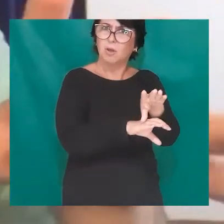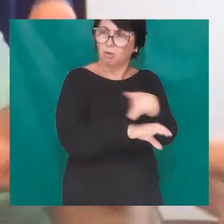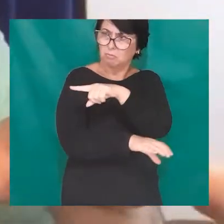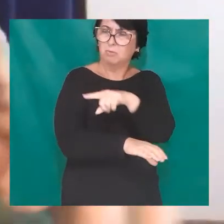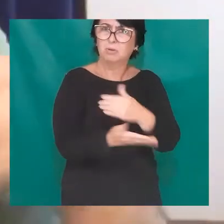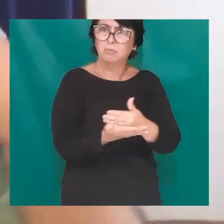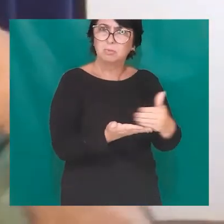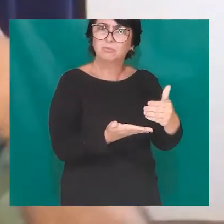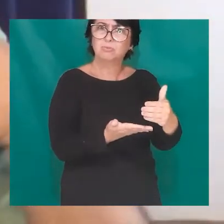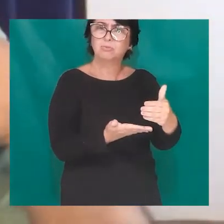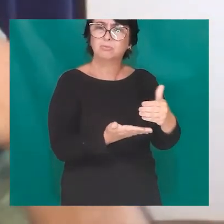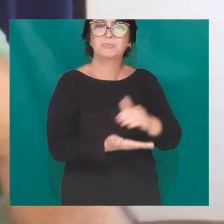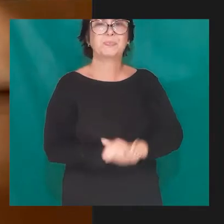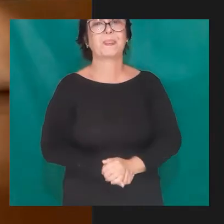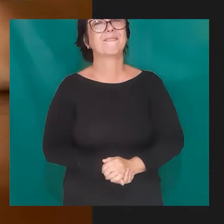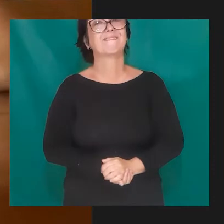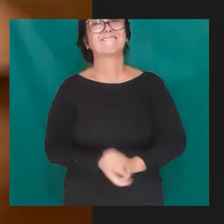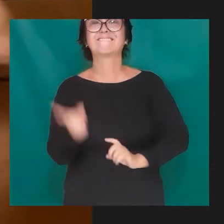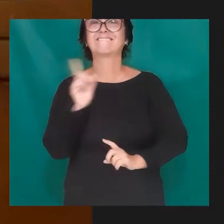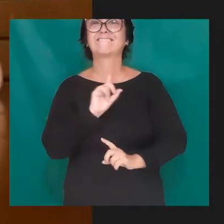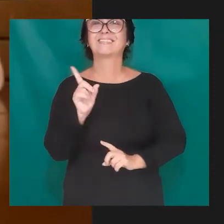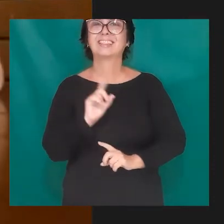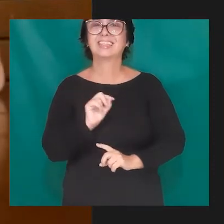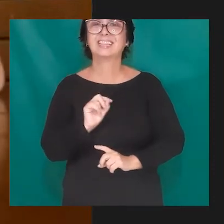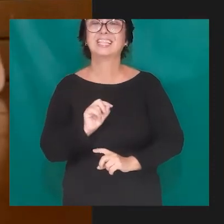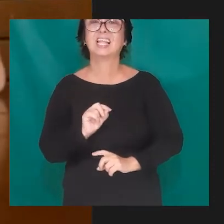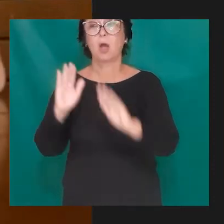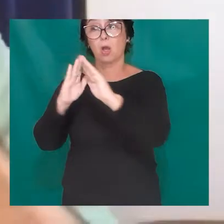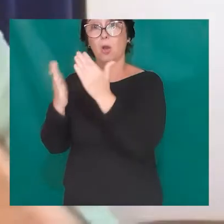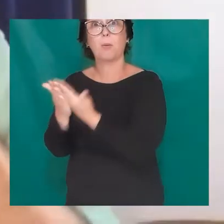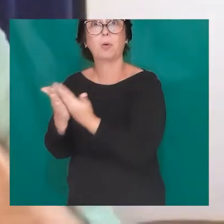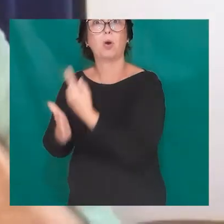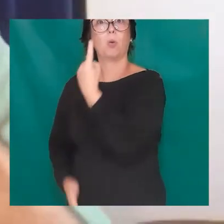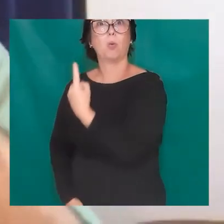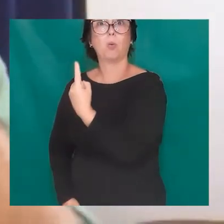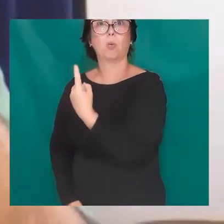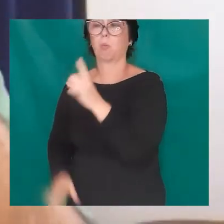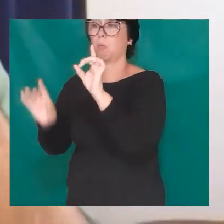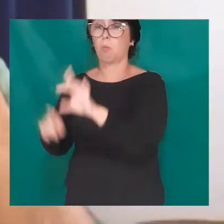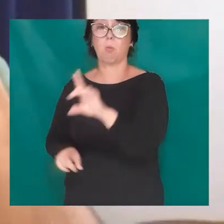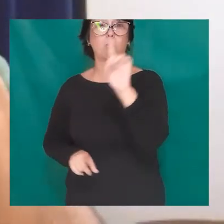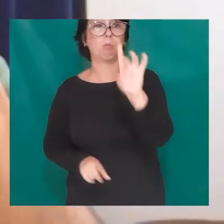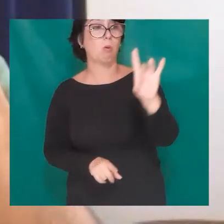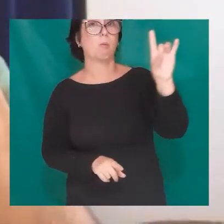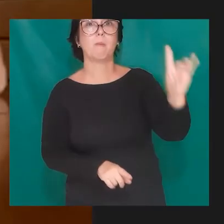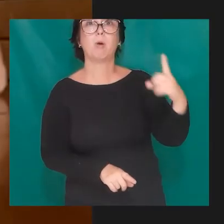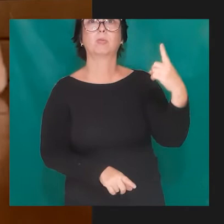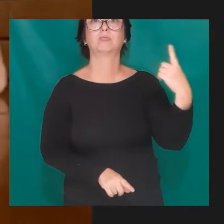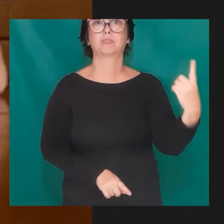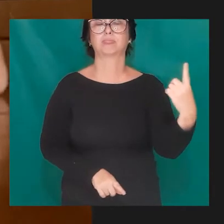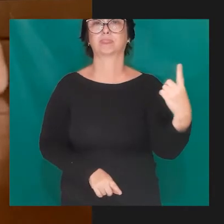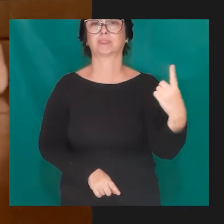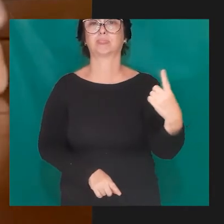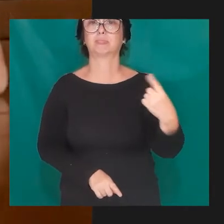quando começou? Não, é um professor por escola. Uhum. É um professor por escola e eu desenvolvi um